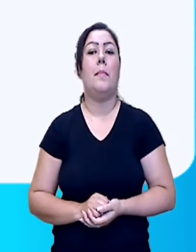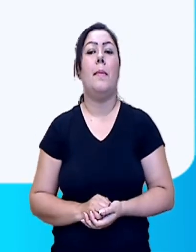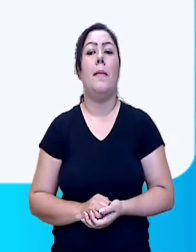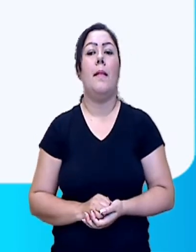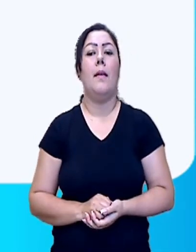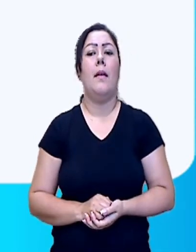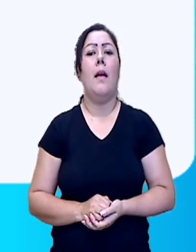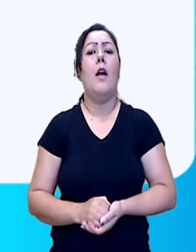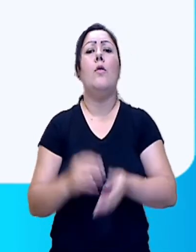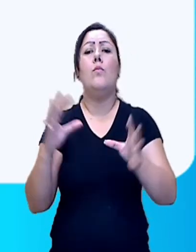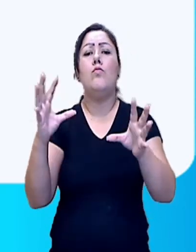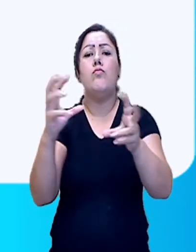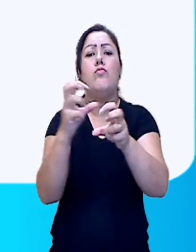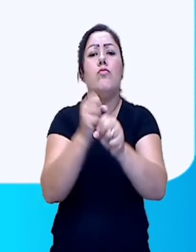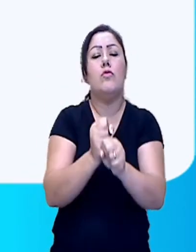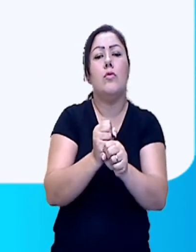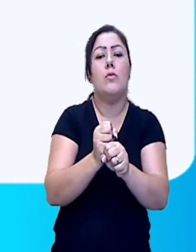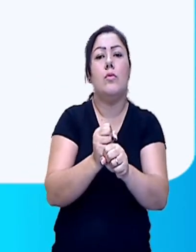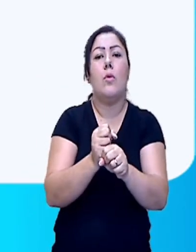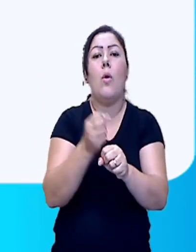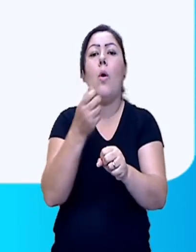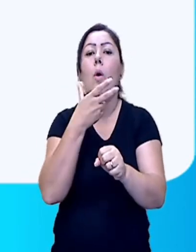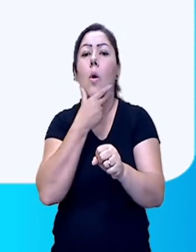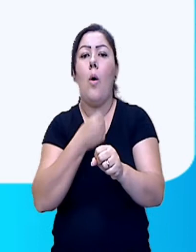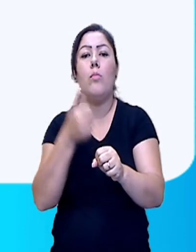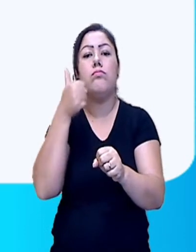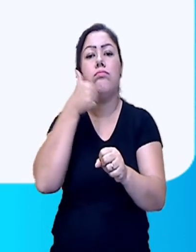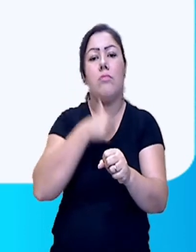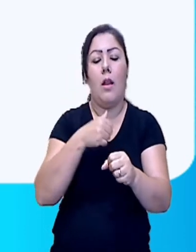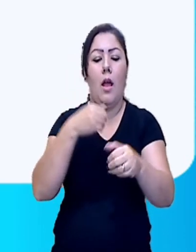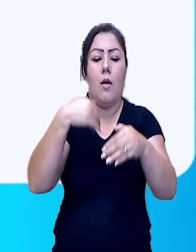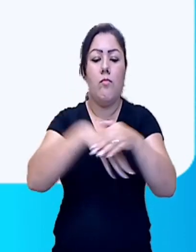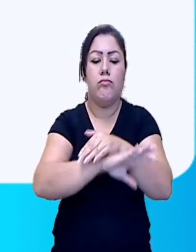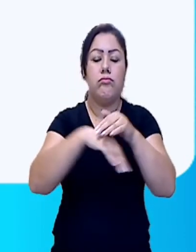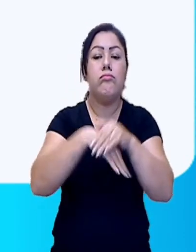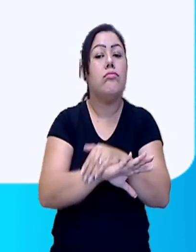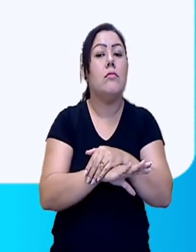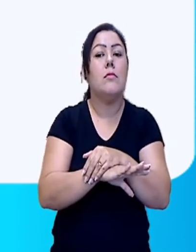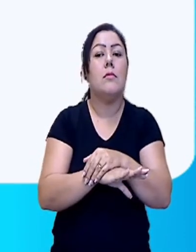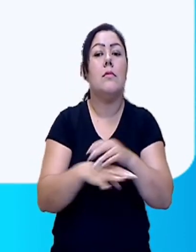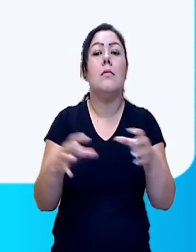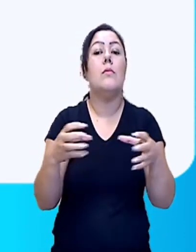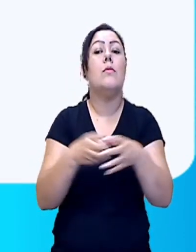eles guardaram juntos para a viagem? Nós vimos que Carla juntou quanto?